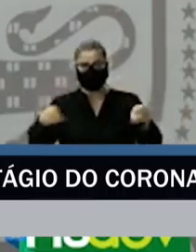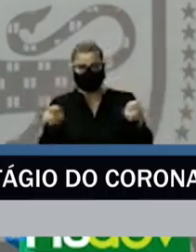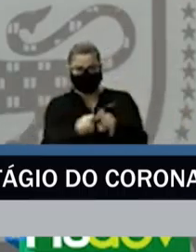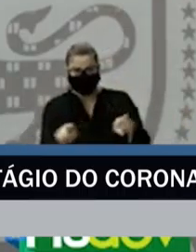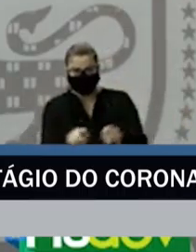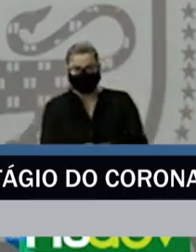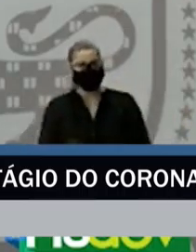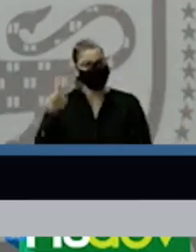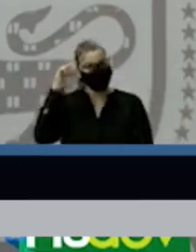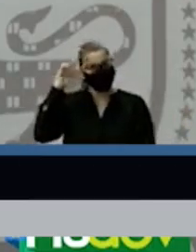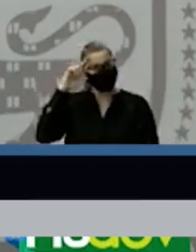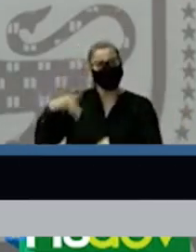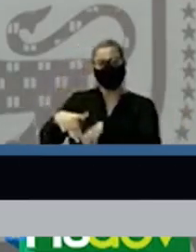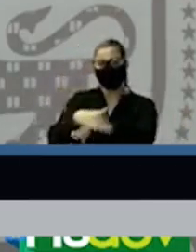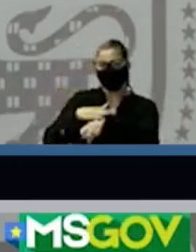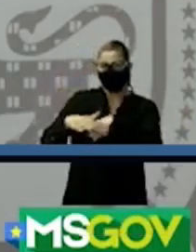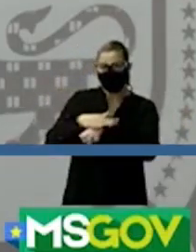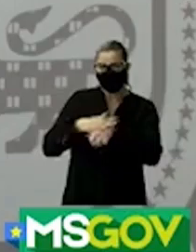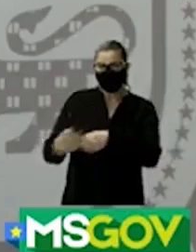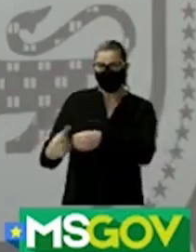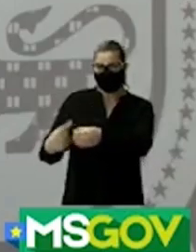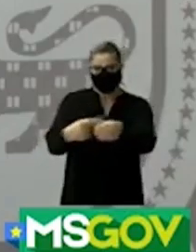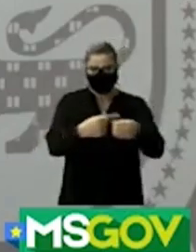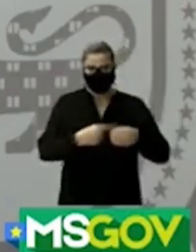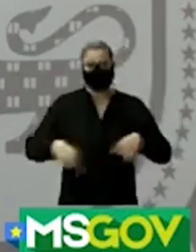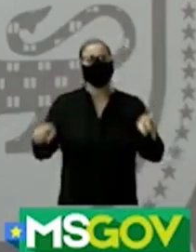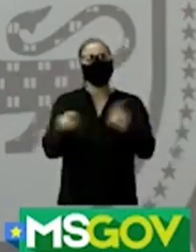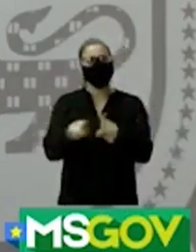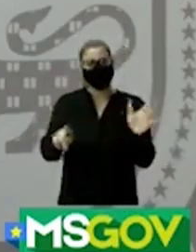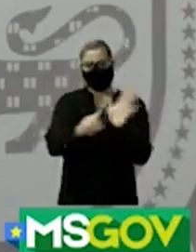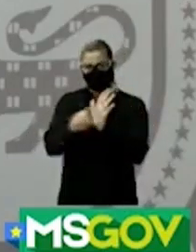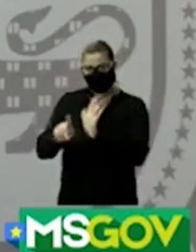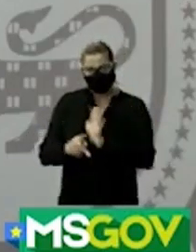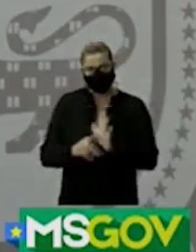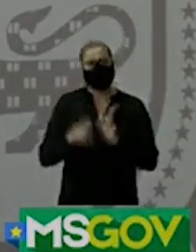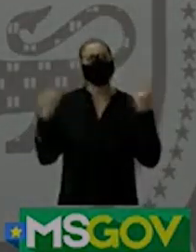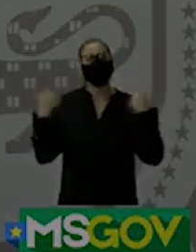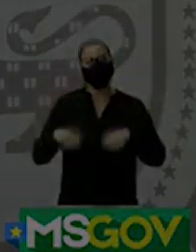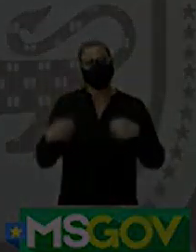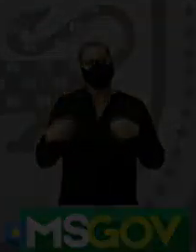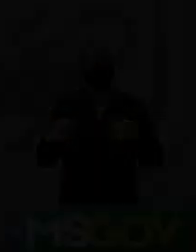Os municípios têm as suas responsabilidades também. E estamos num momento muito atípico.